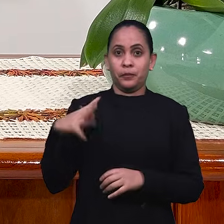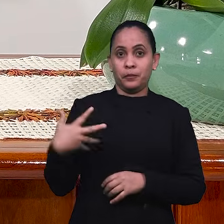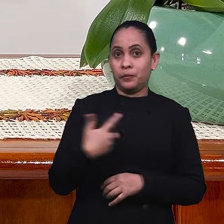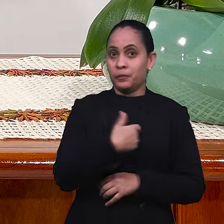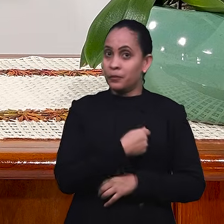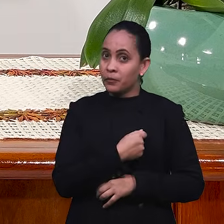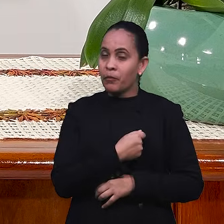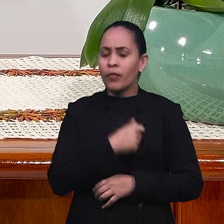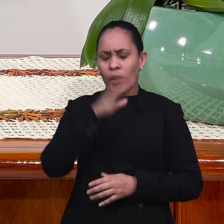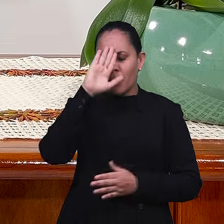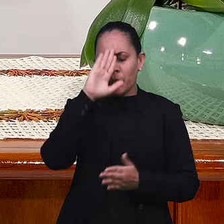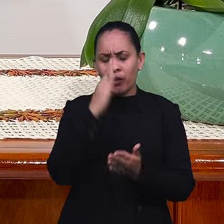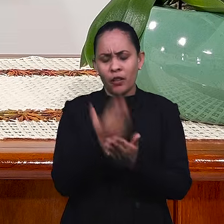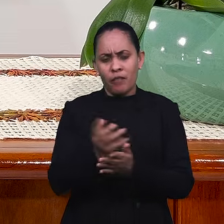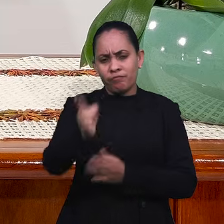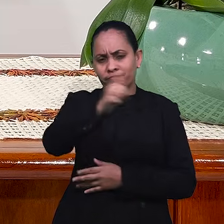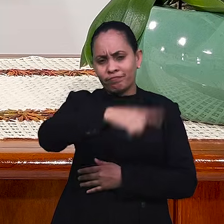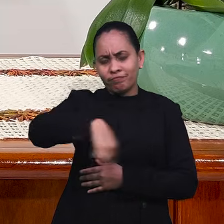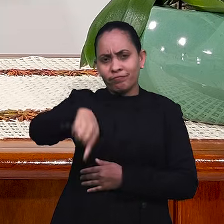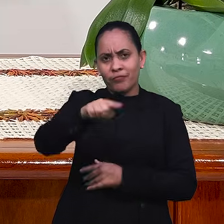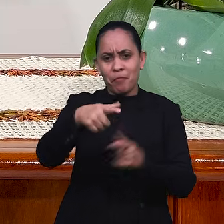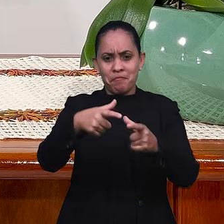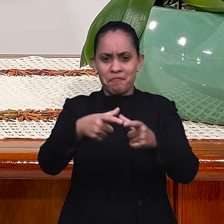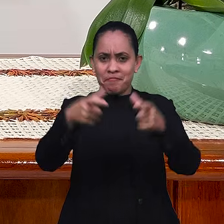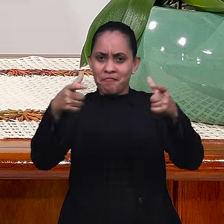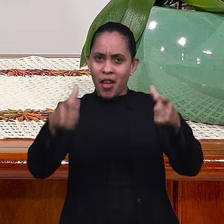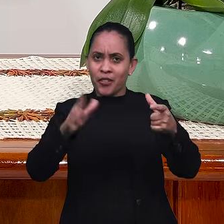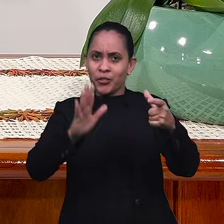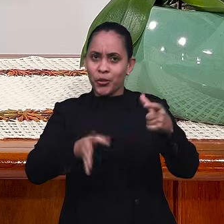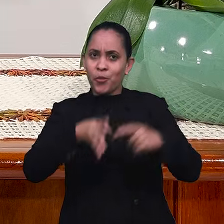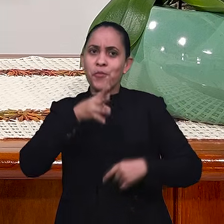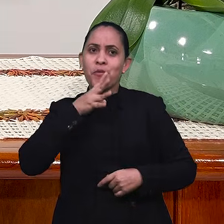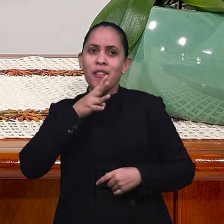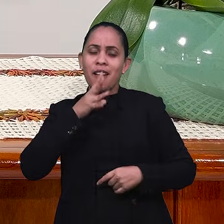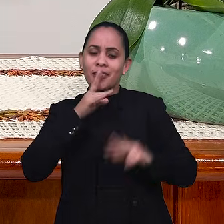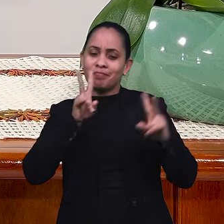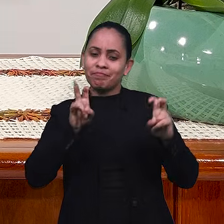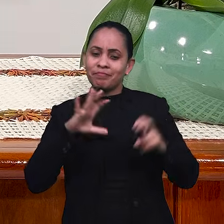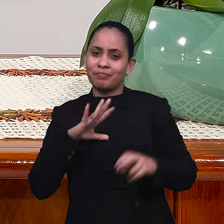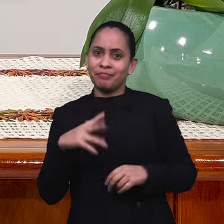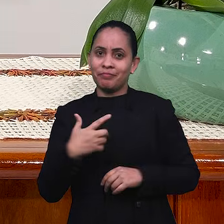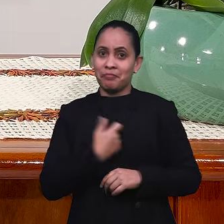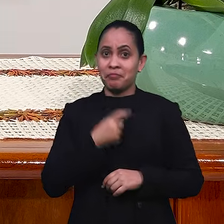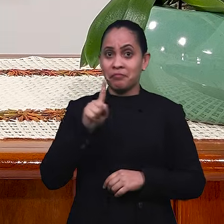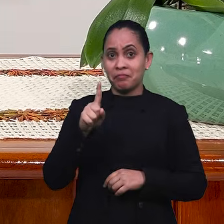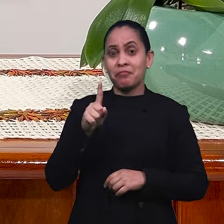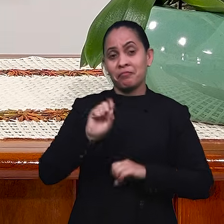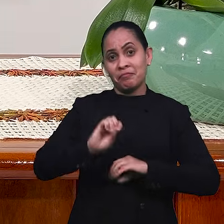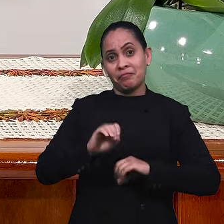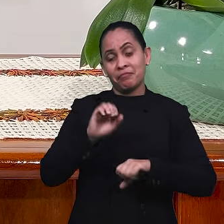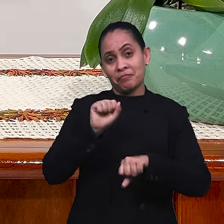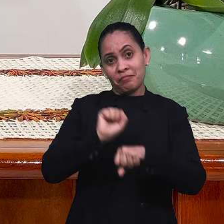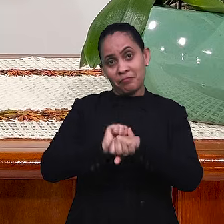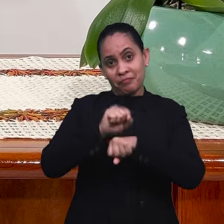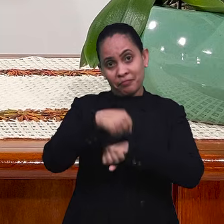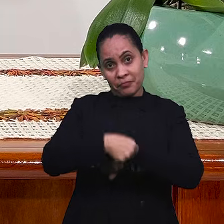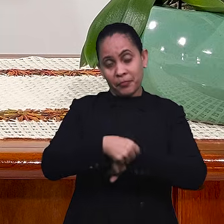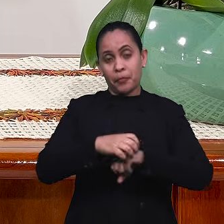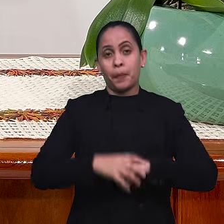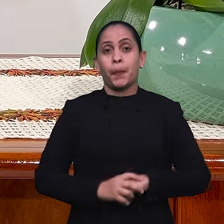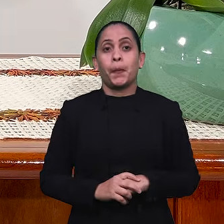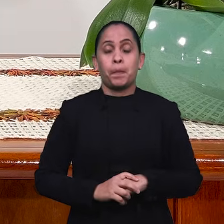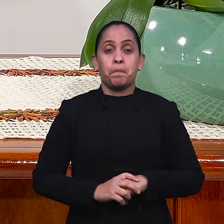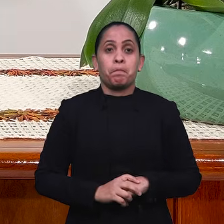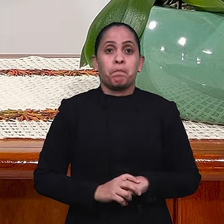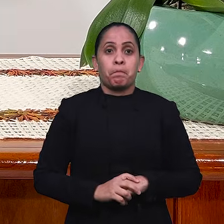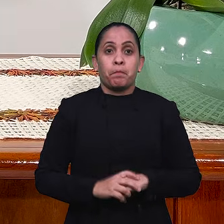creio que a grande maioria dos irmãos já conhece a aula de salvação que é dada nos nossos seminários.